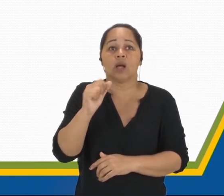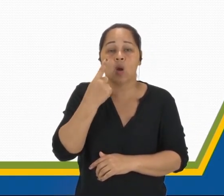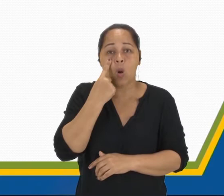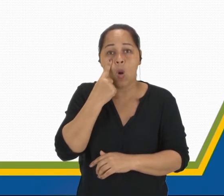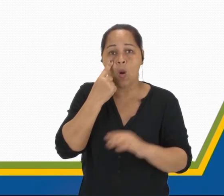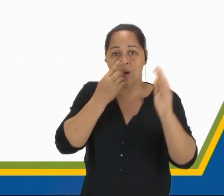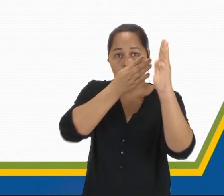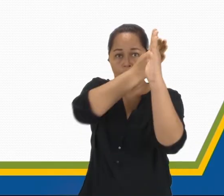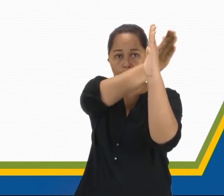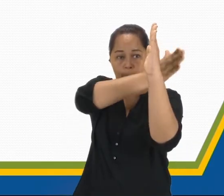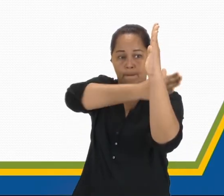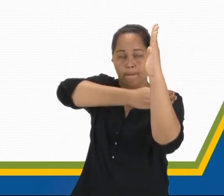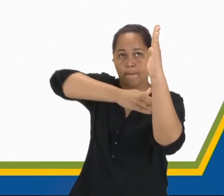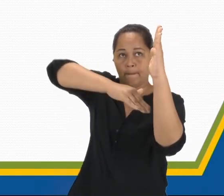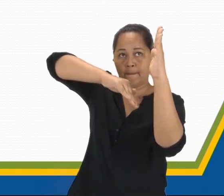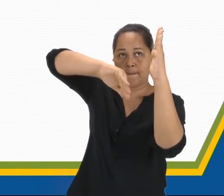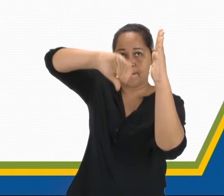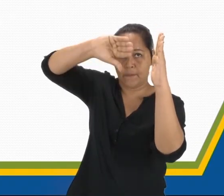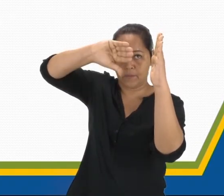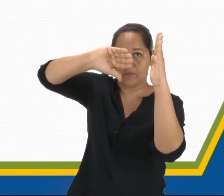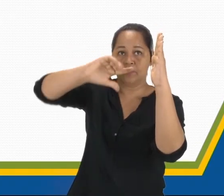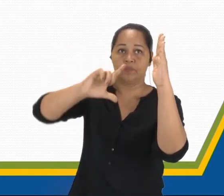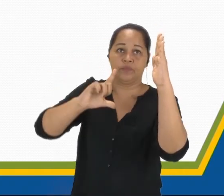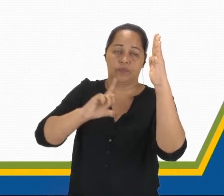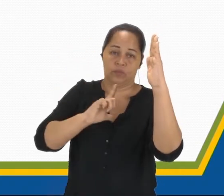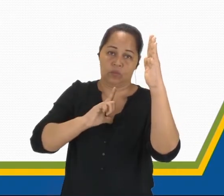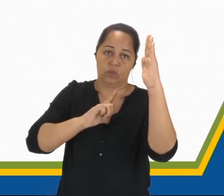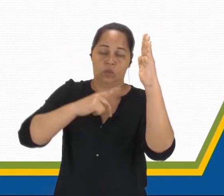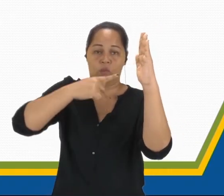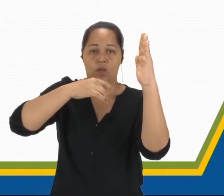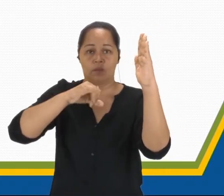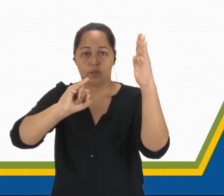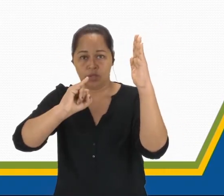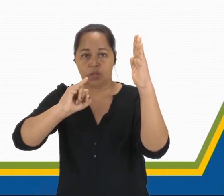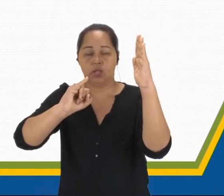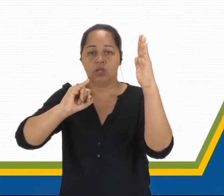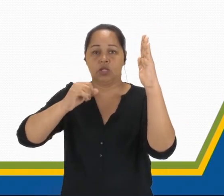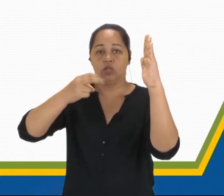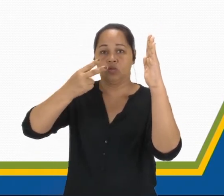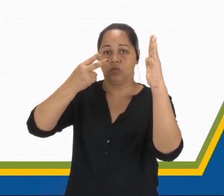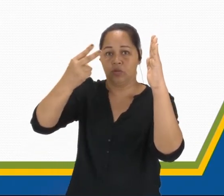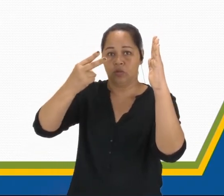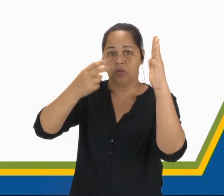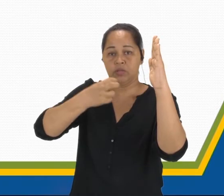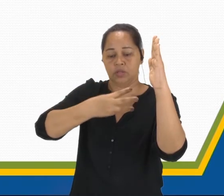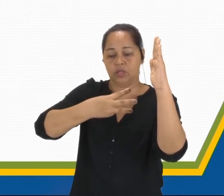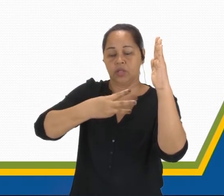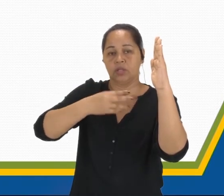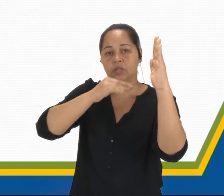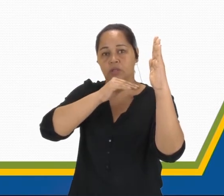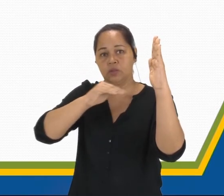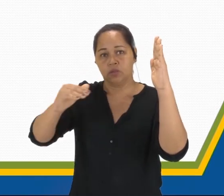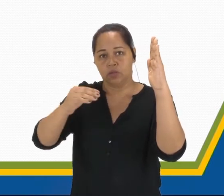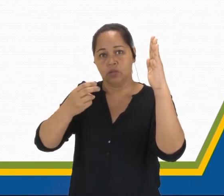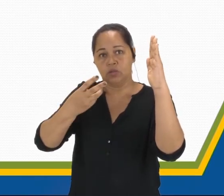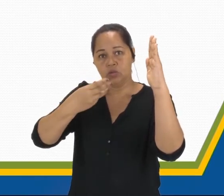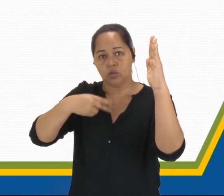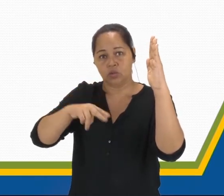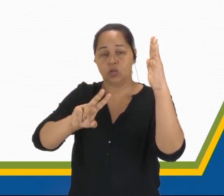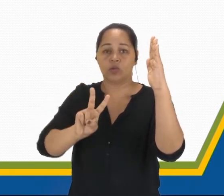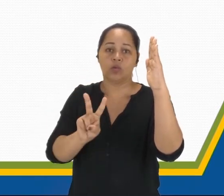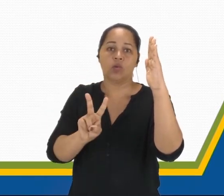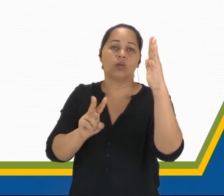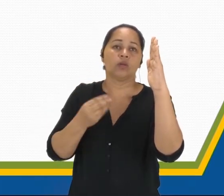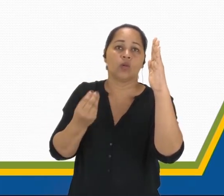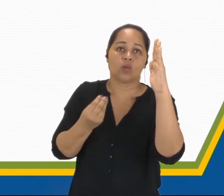mais ou menos π, nem mais ou menos 2π. A imagem mantém y menor ou igual a menos 1 ou y maior ou igual a 1. É periódica